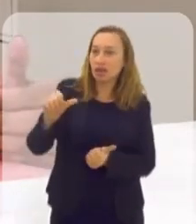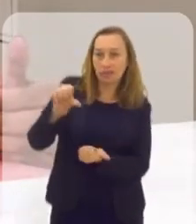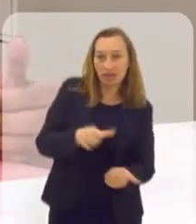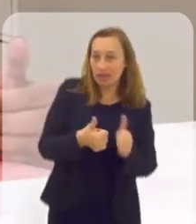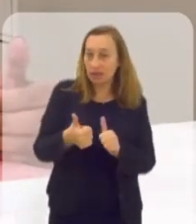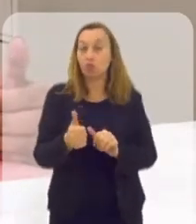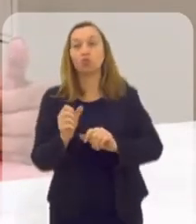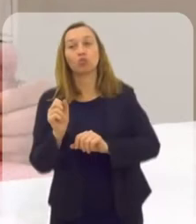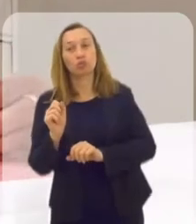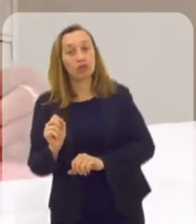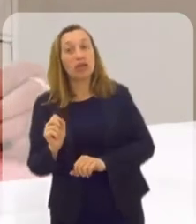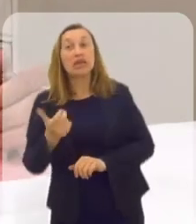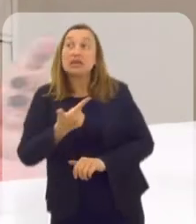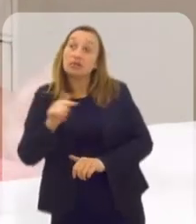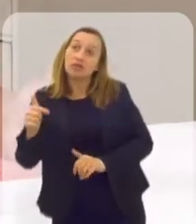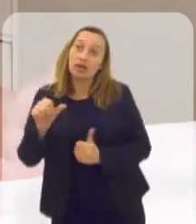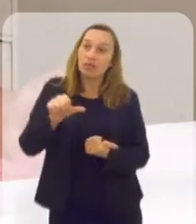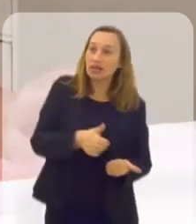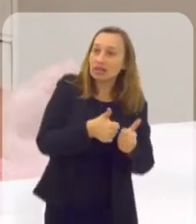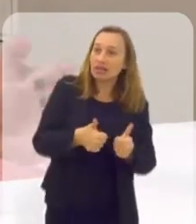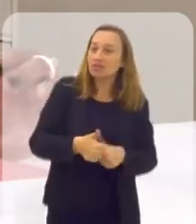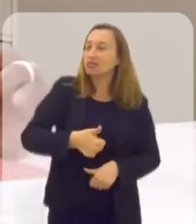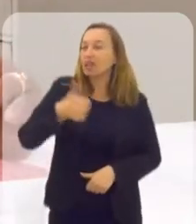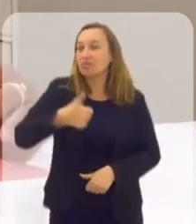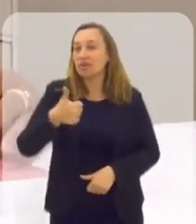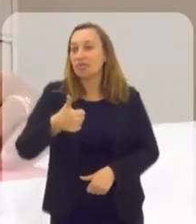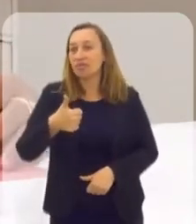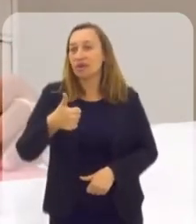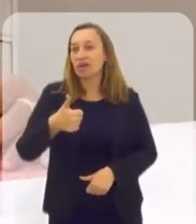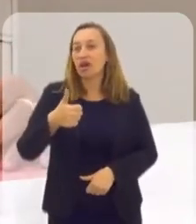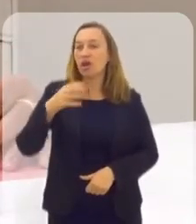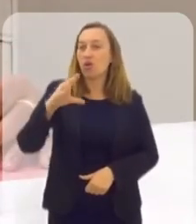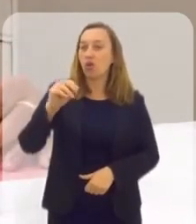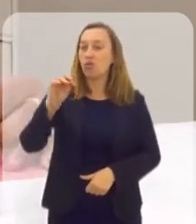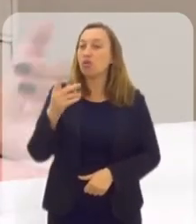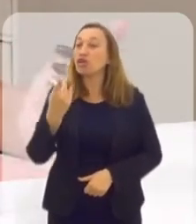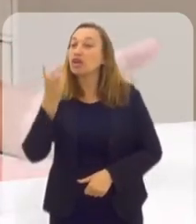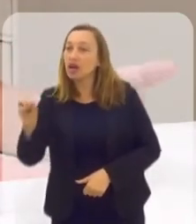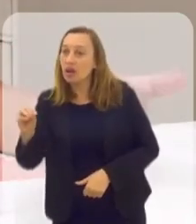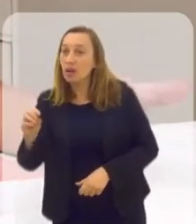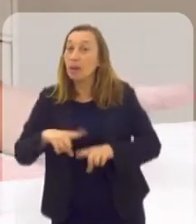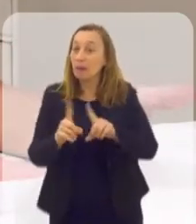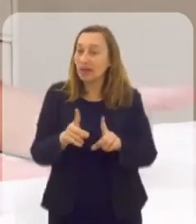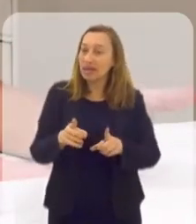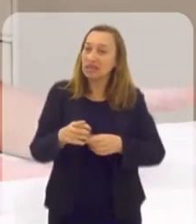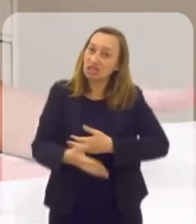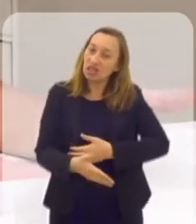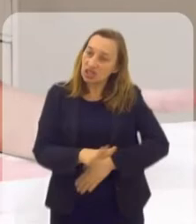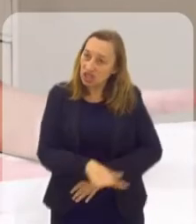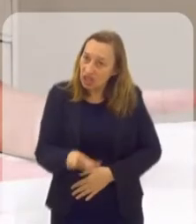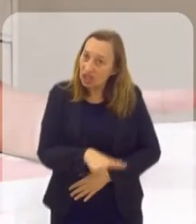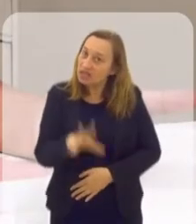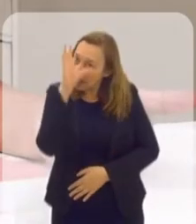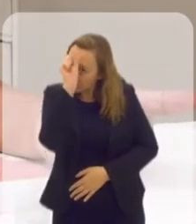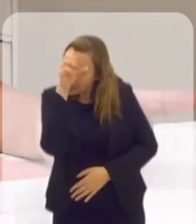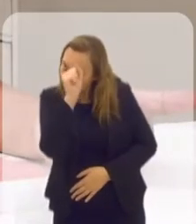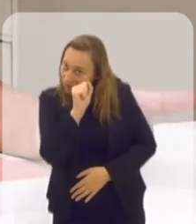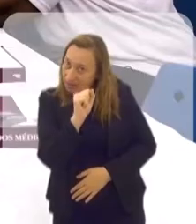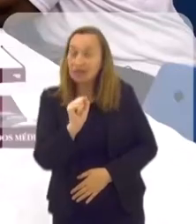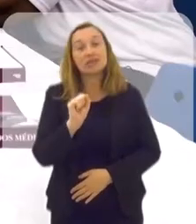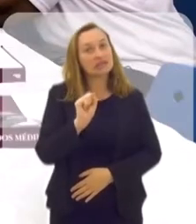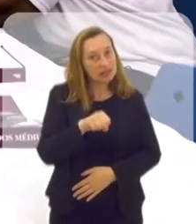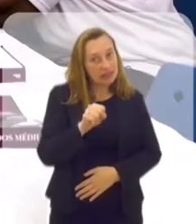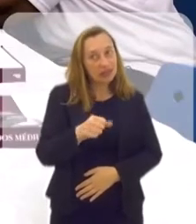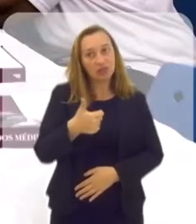tem batizado. Não tem batizado. Se não tem batizado, tem primeira comunhão. Não, não tem. Mas as crianças começam a aprender Começa a